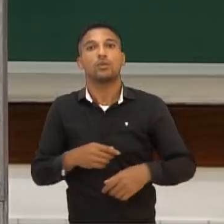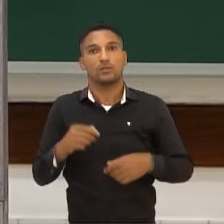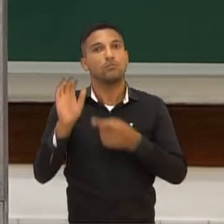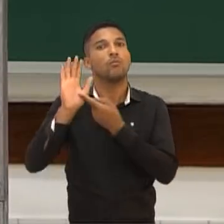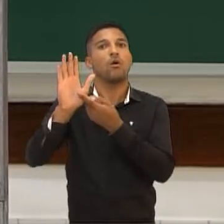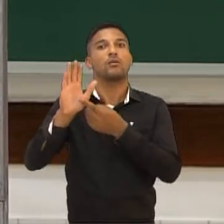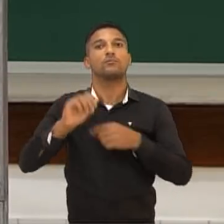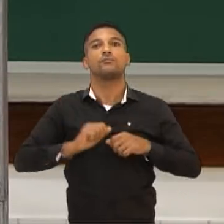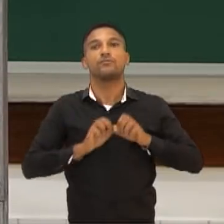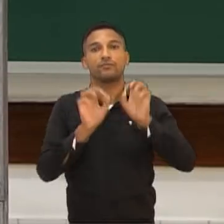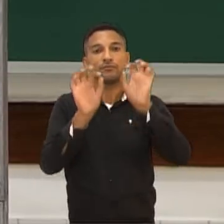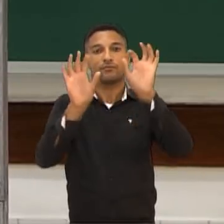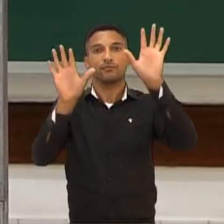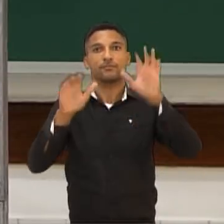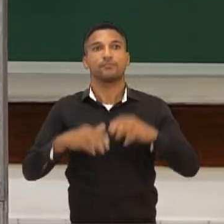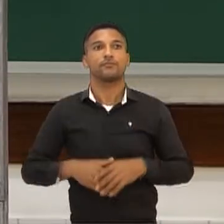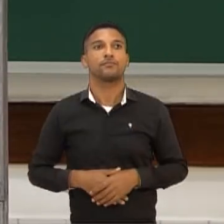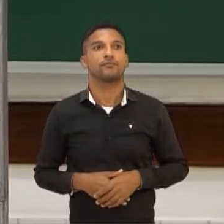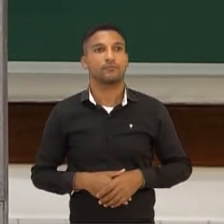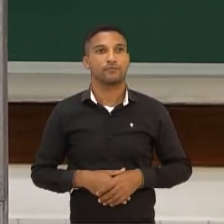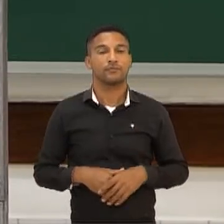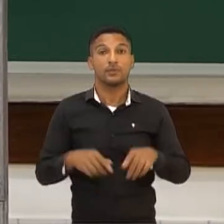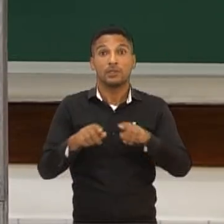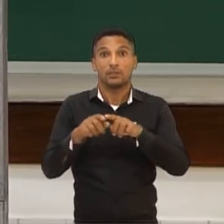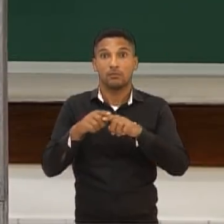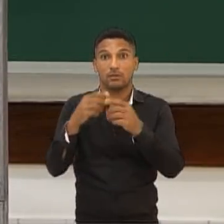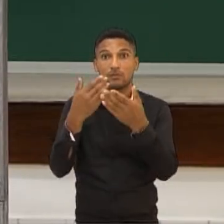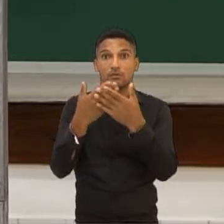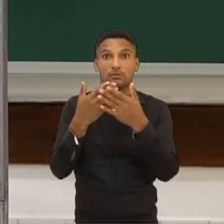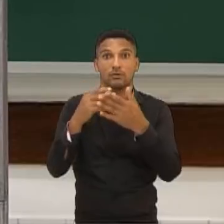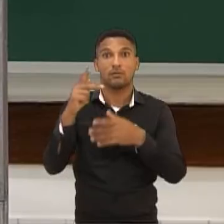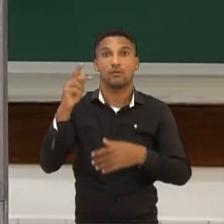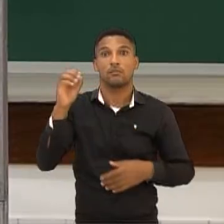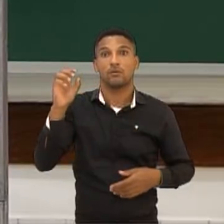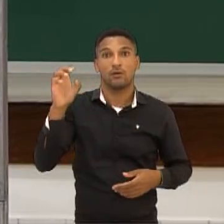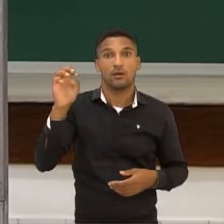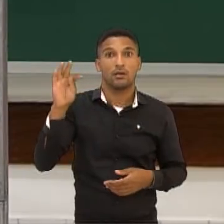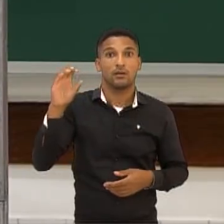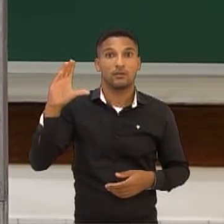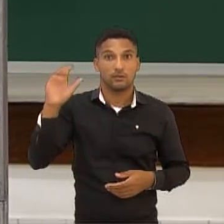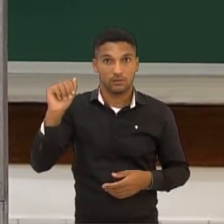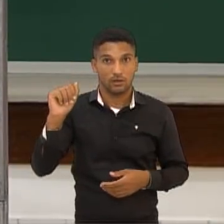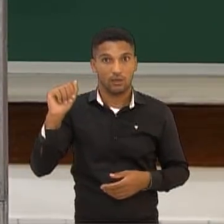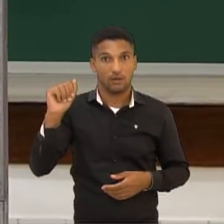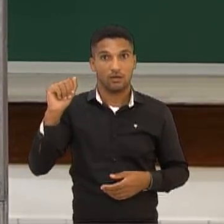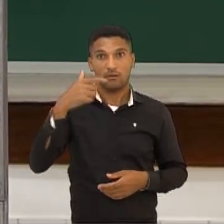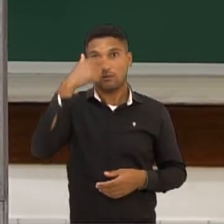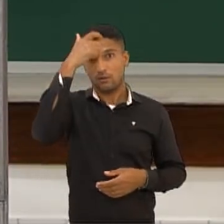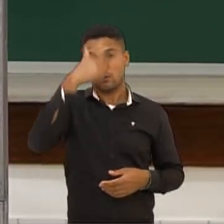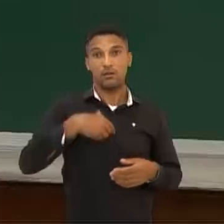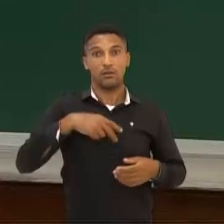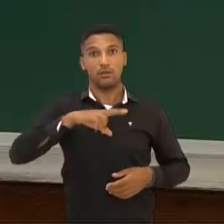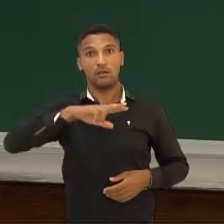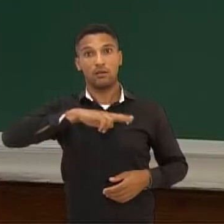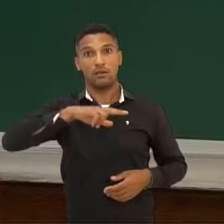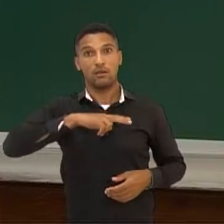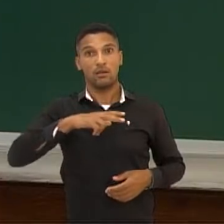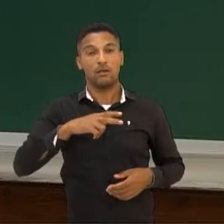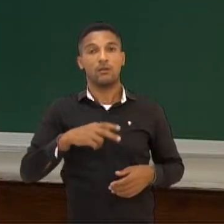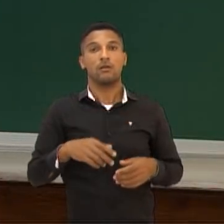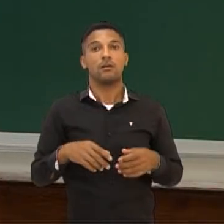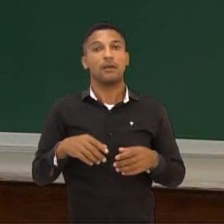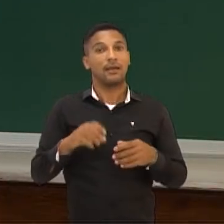E também falamos sobre poéticas pessoais, né? Que cada artista tem a sua poética, o seu jeito de criar, os materiais